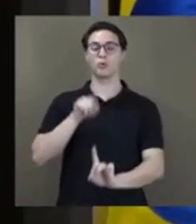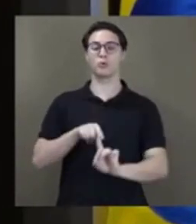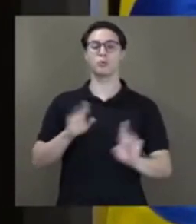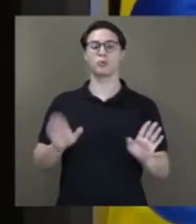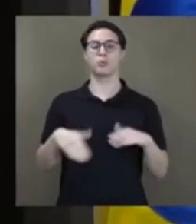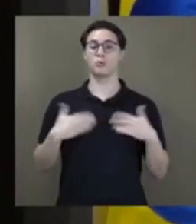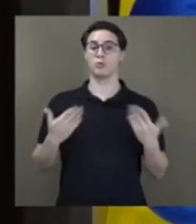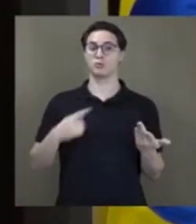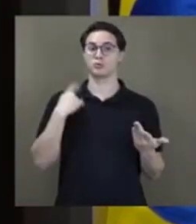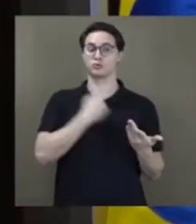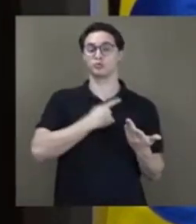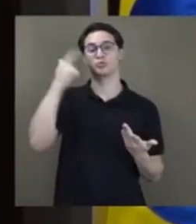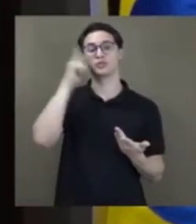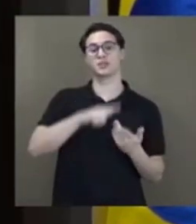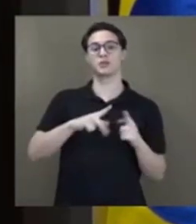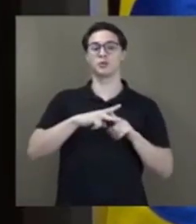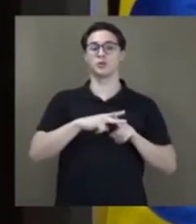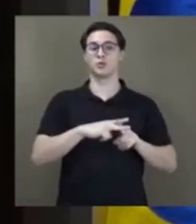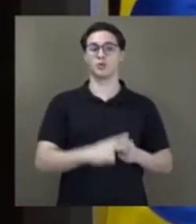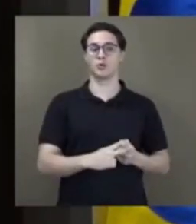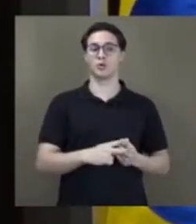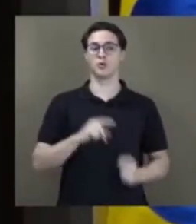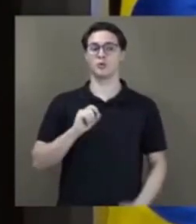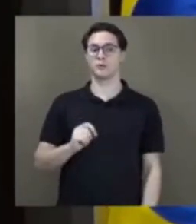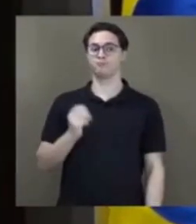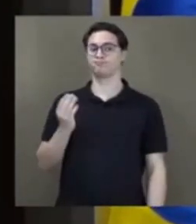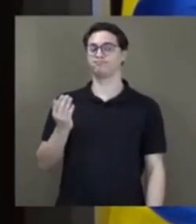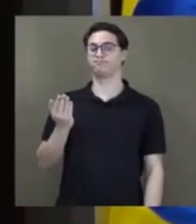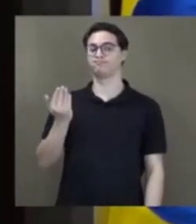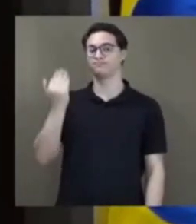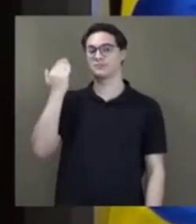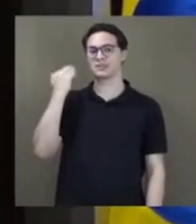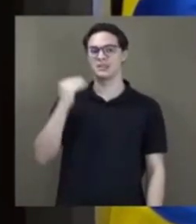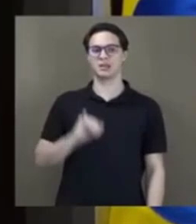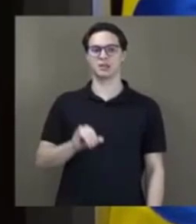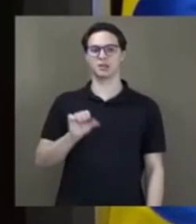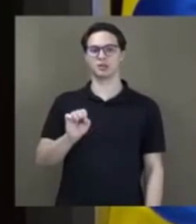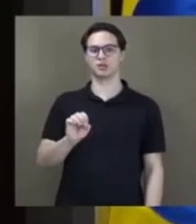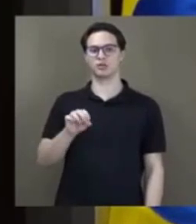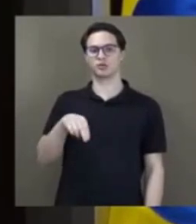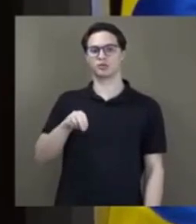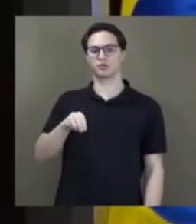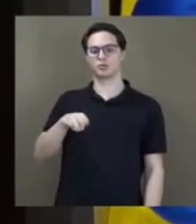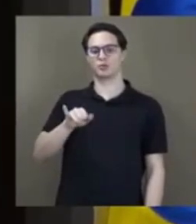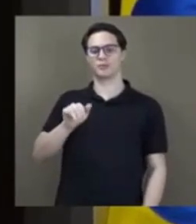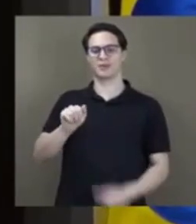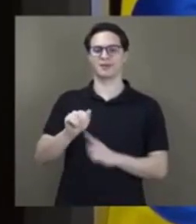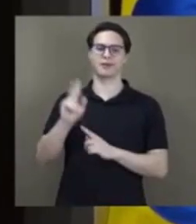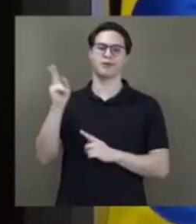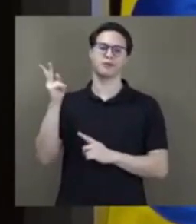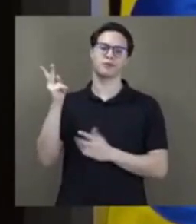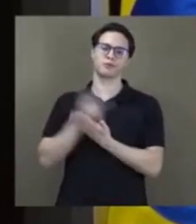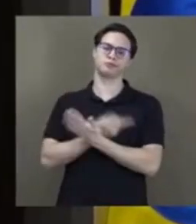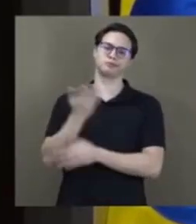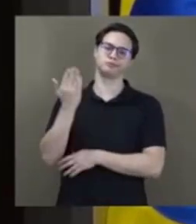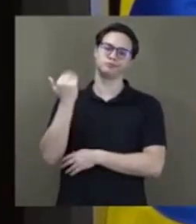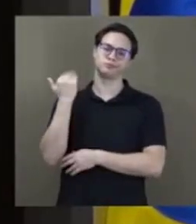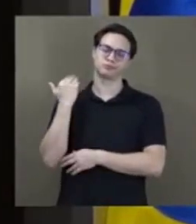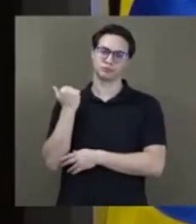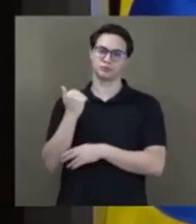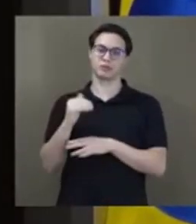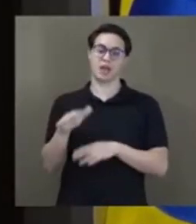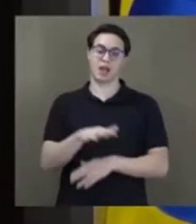nós possamos corrigir uma quebra de isonomia injustificável no que se refere ao